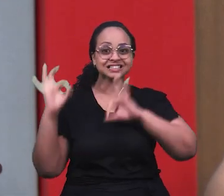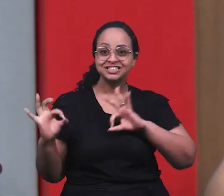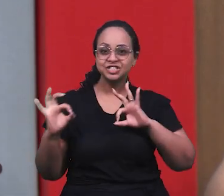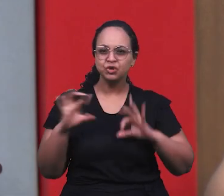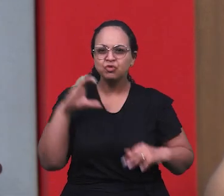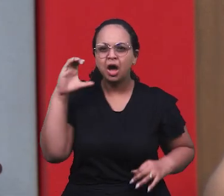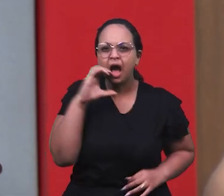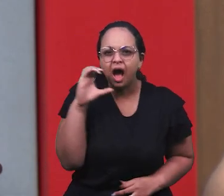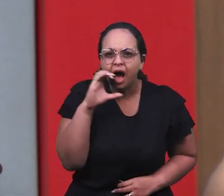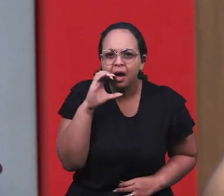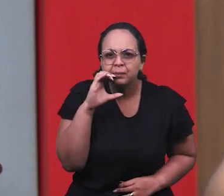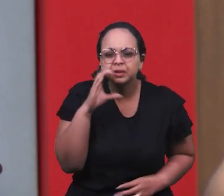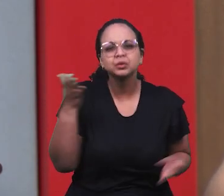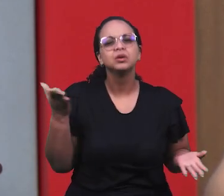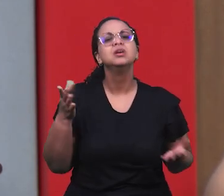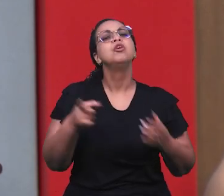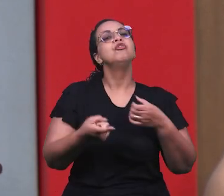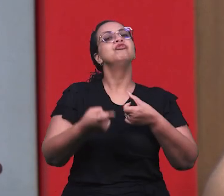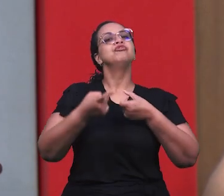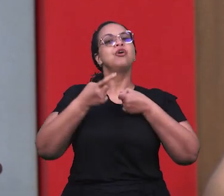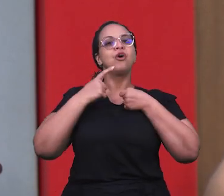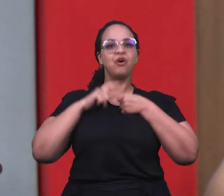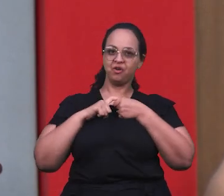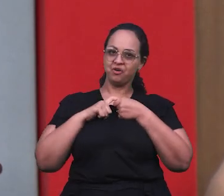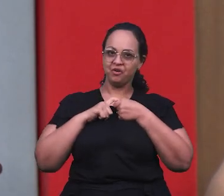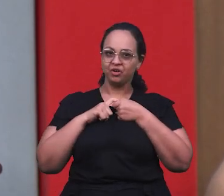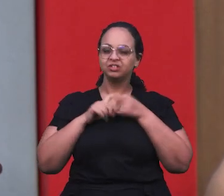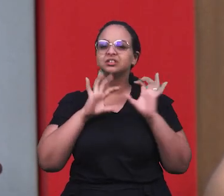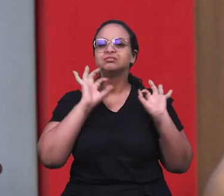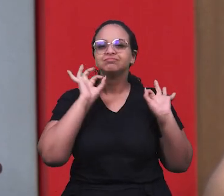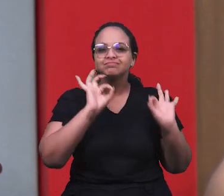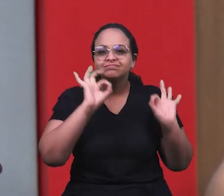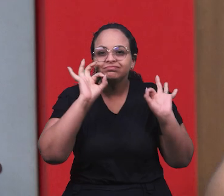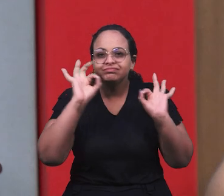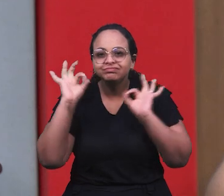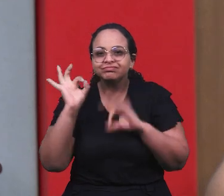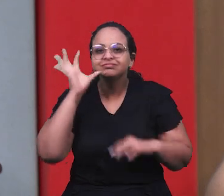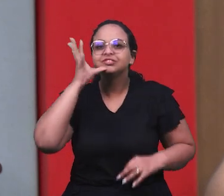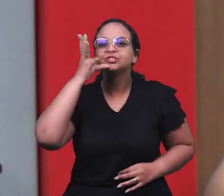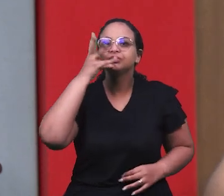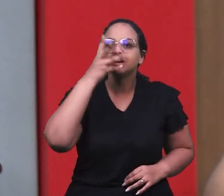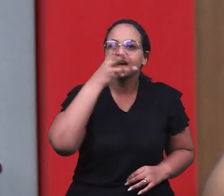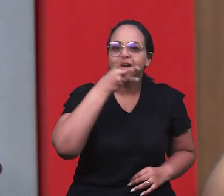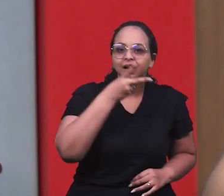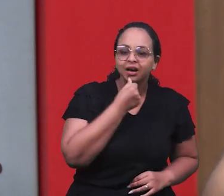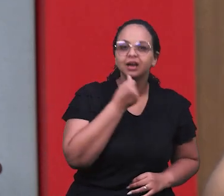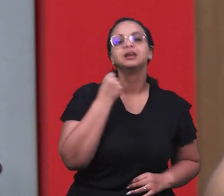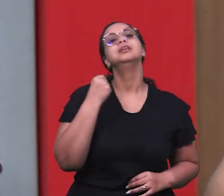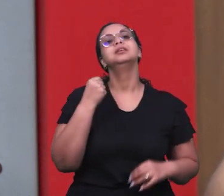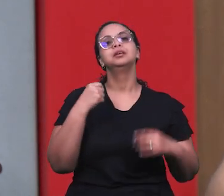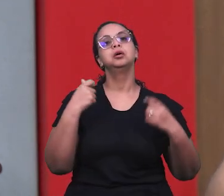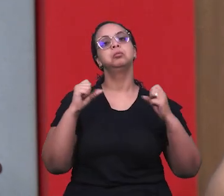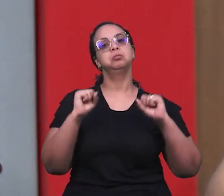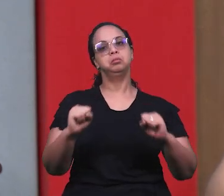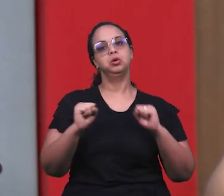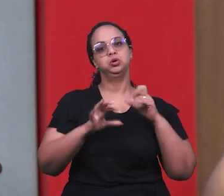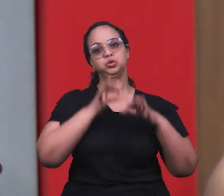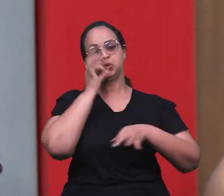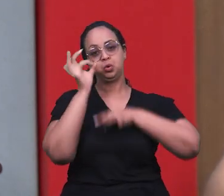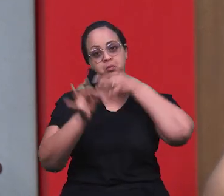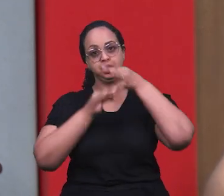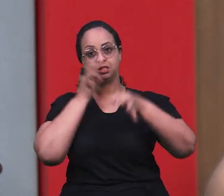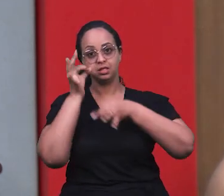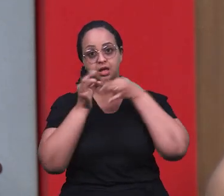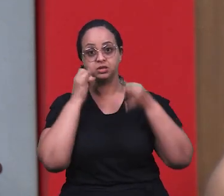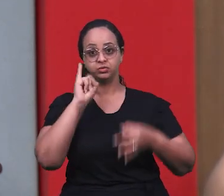rápido a história? Volta. Veja mais devagar, mas não deixa de comentar. Pode comentar, quero ver se os irmãos estão conseguindo entender.